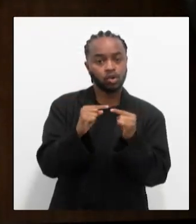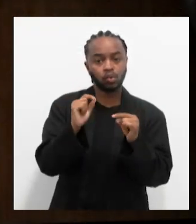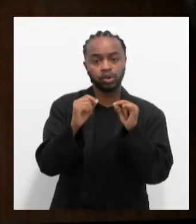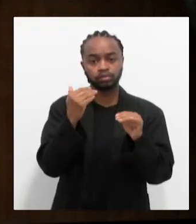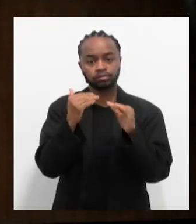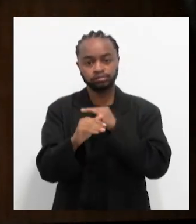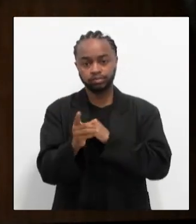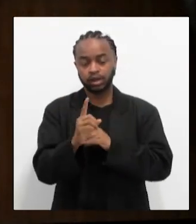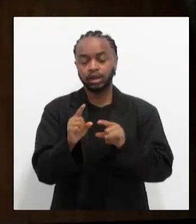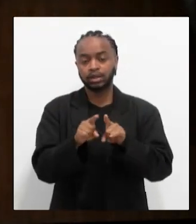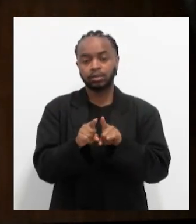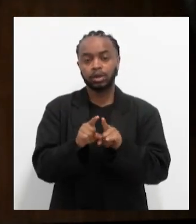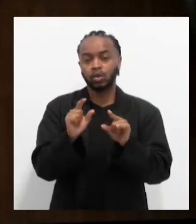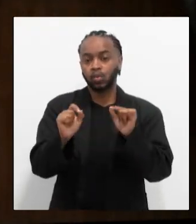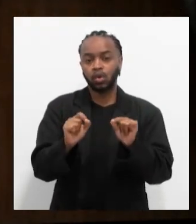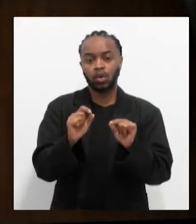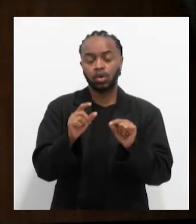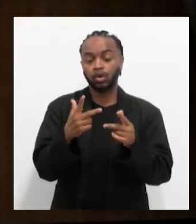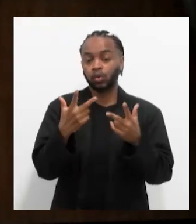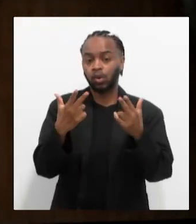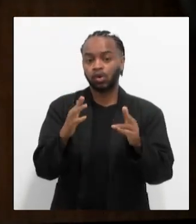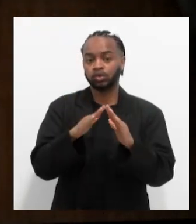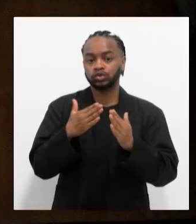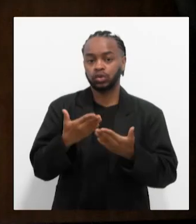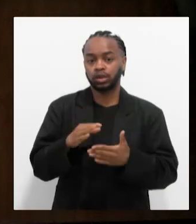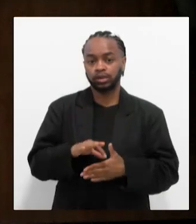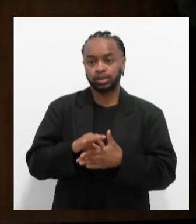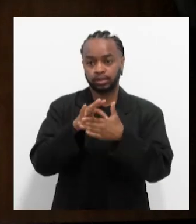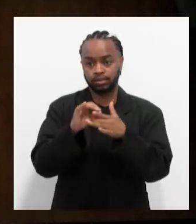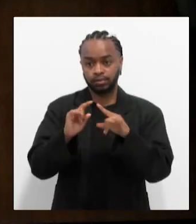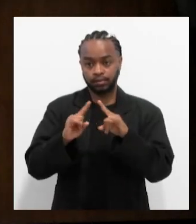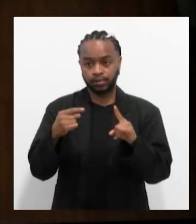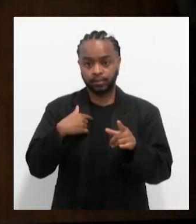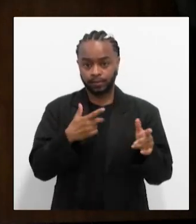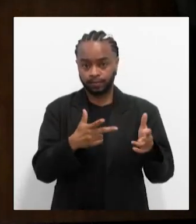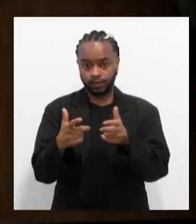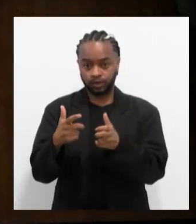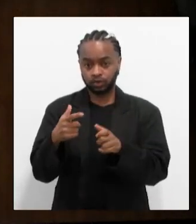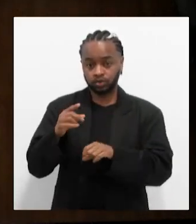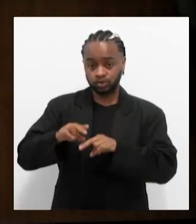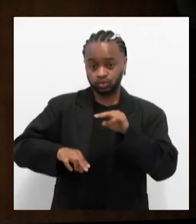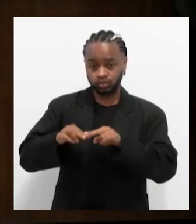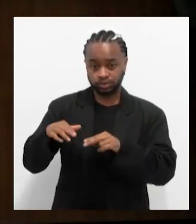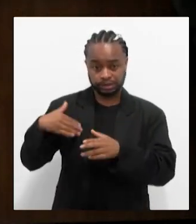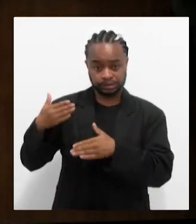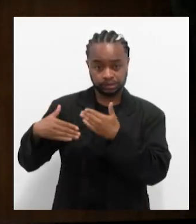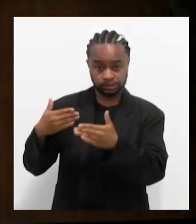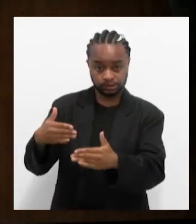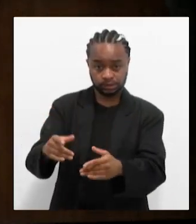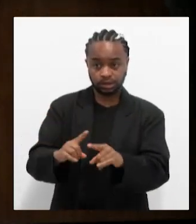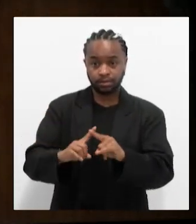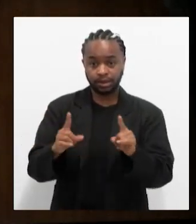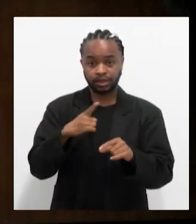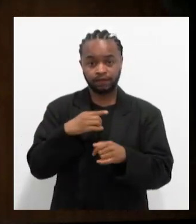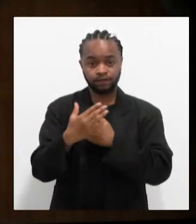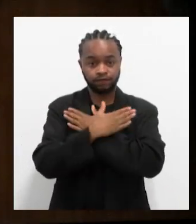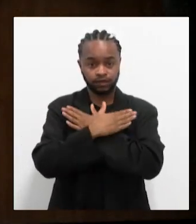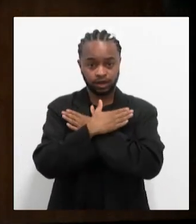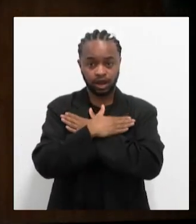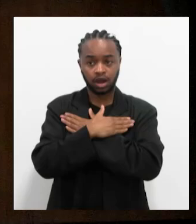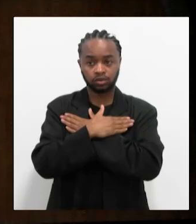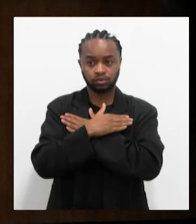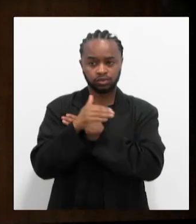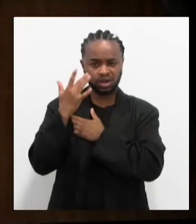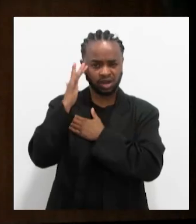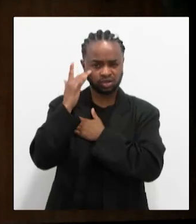como a gente faz geralmente no colégio de líderes. Como eu estou vendo junho avançar, e temos um feriado aqui no meio, se eu não